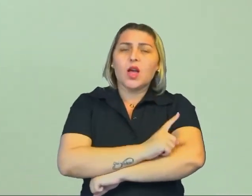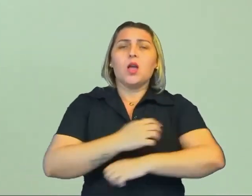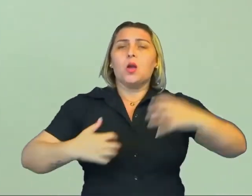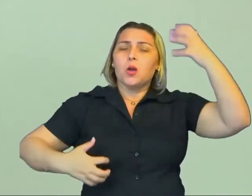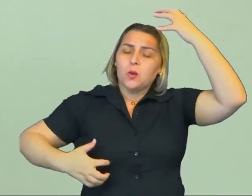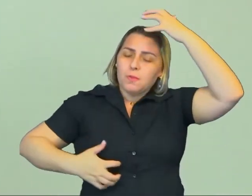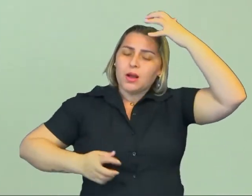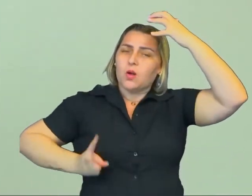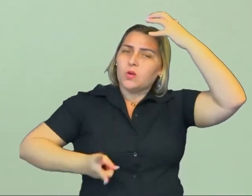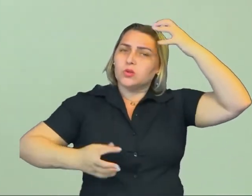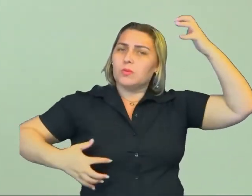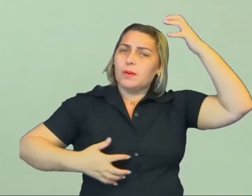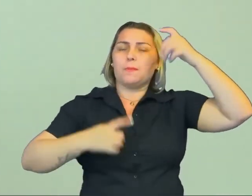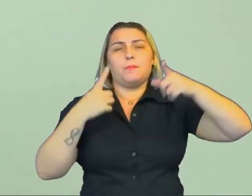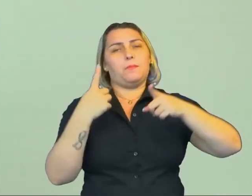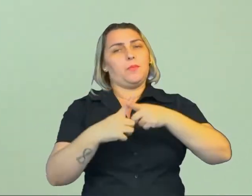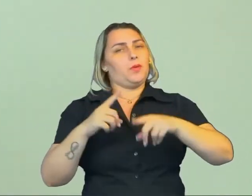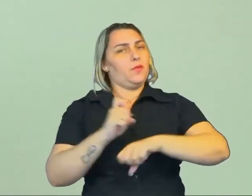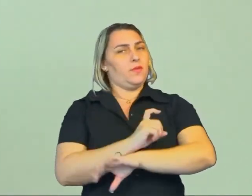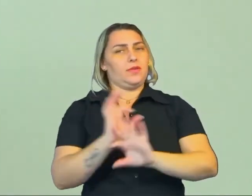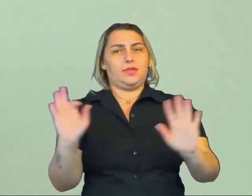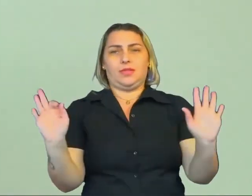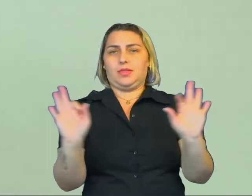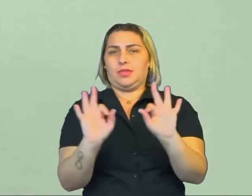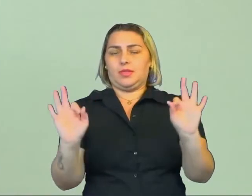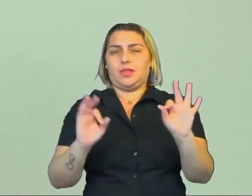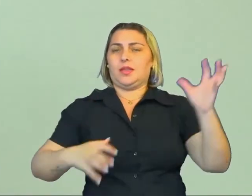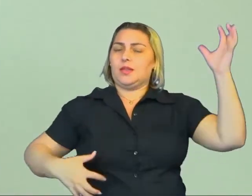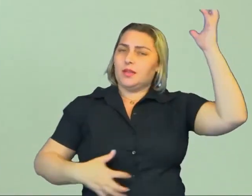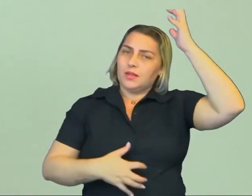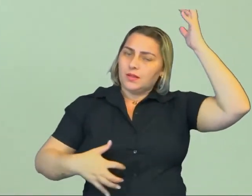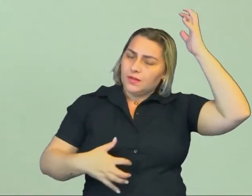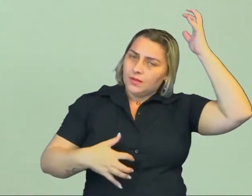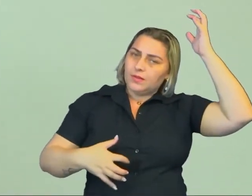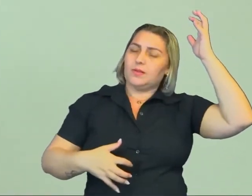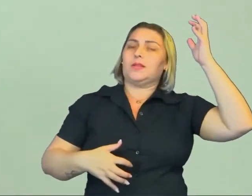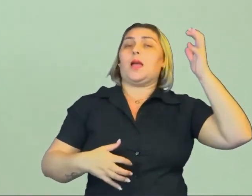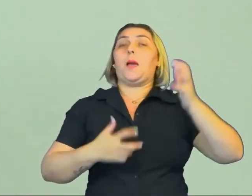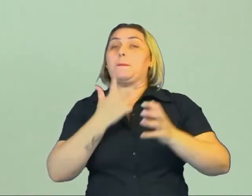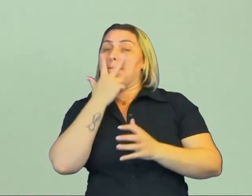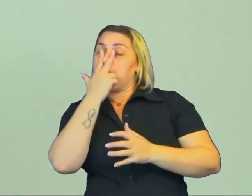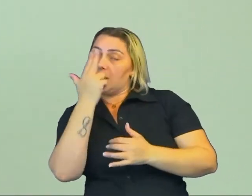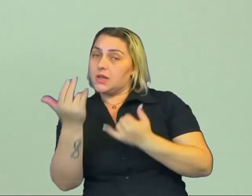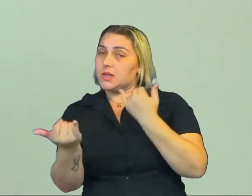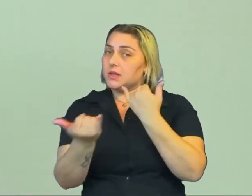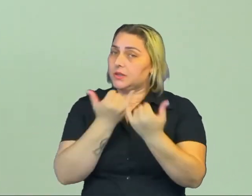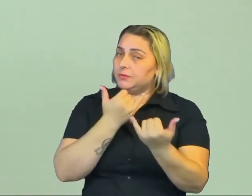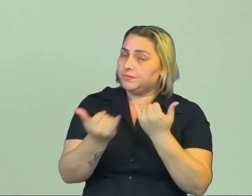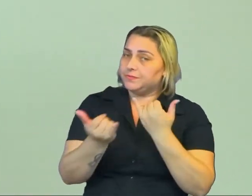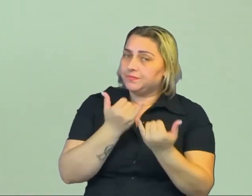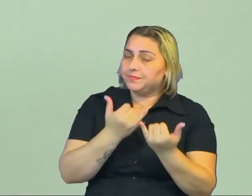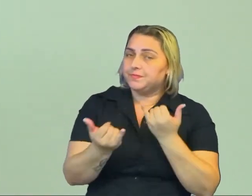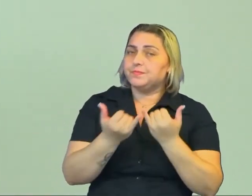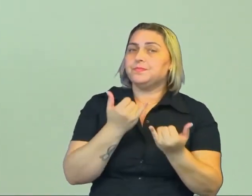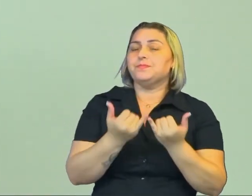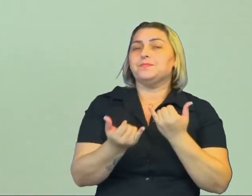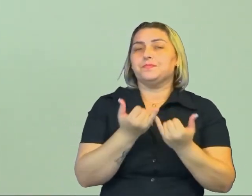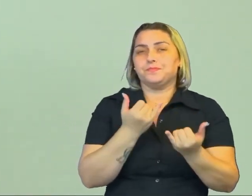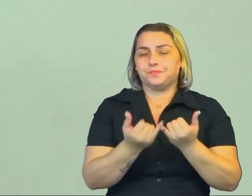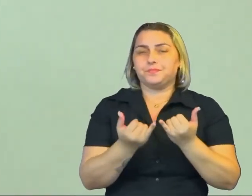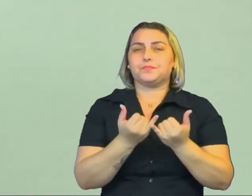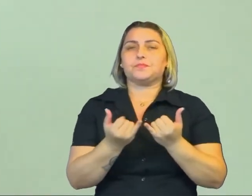macaco? Porque nós não evoluímos do macaco. Nós viemos de um ancestral em comum, que esse ancestral, ele se